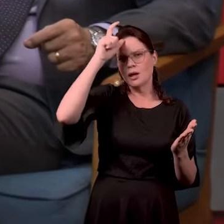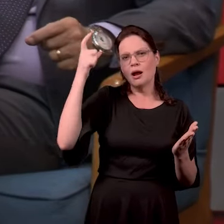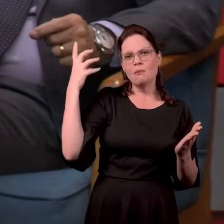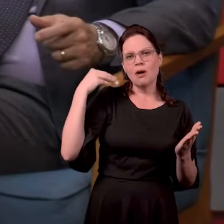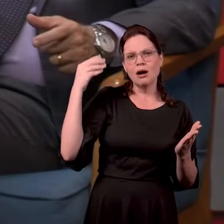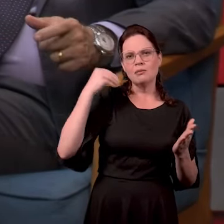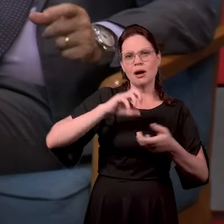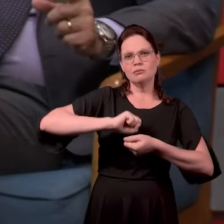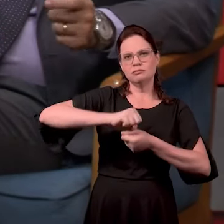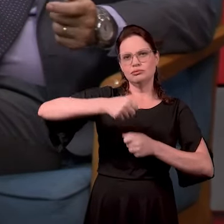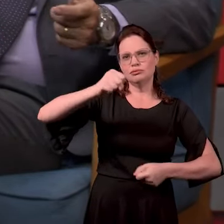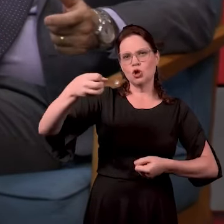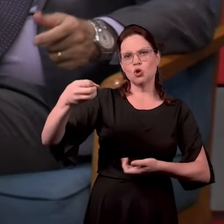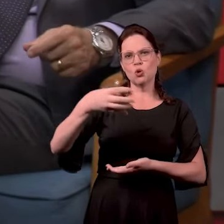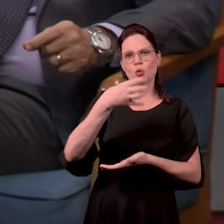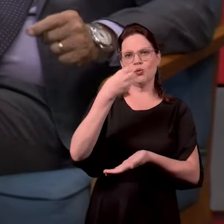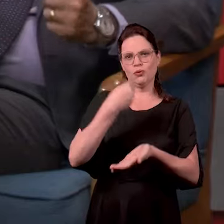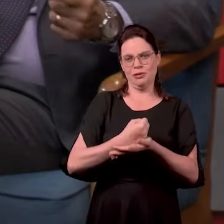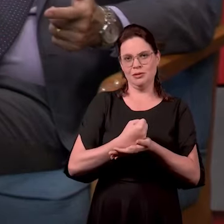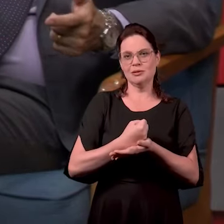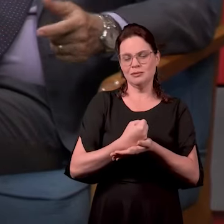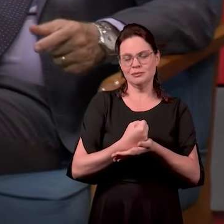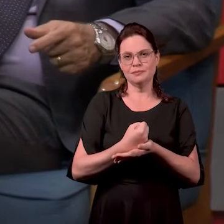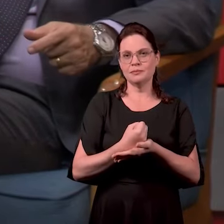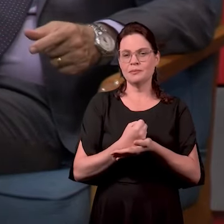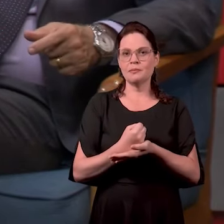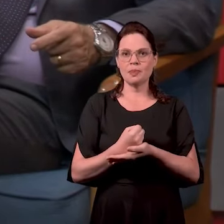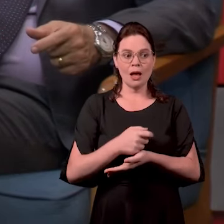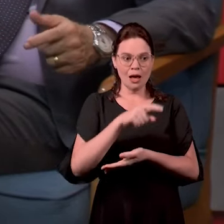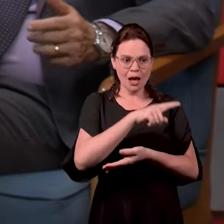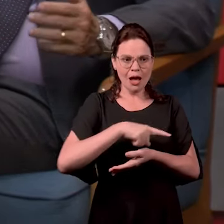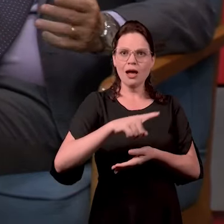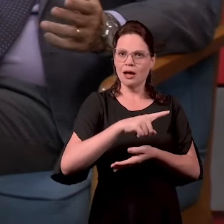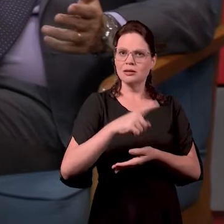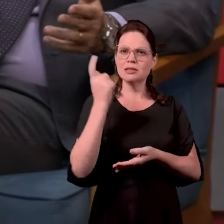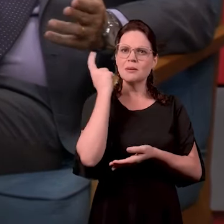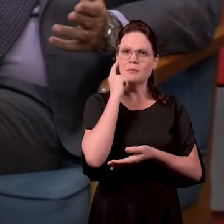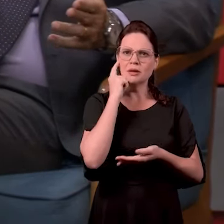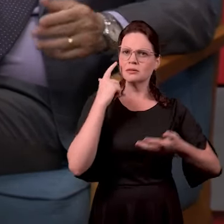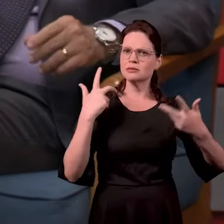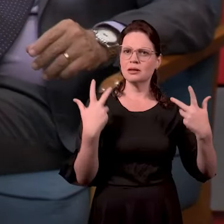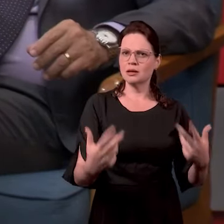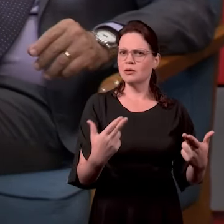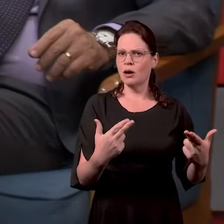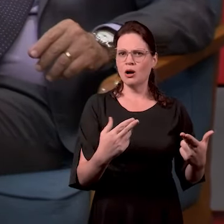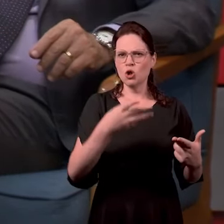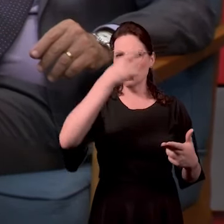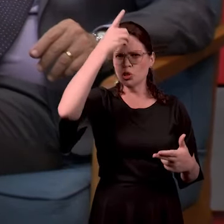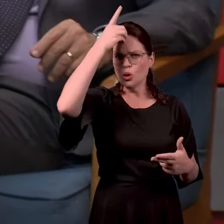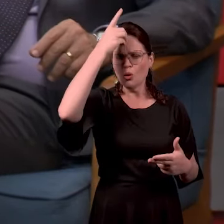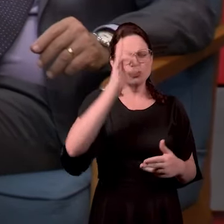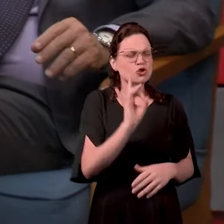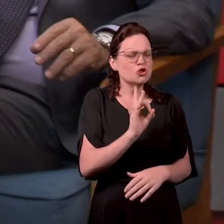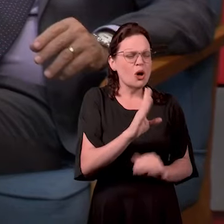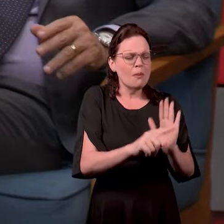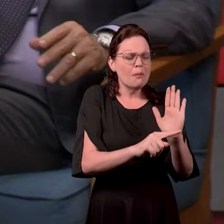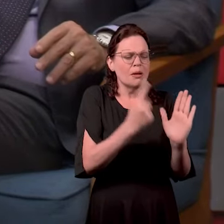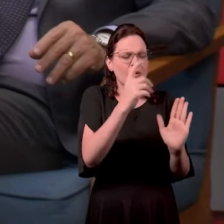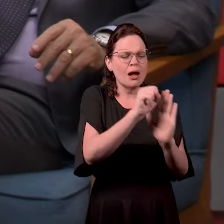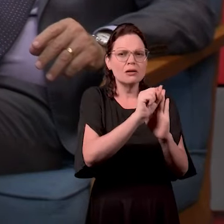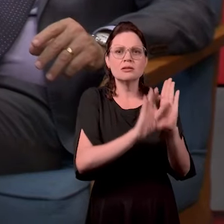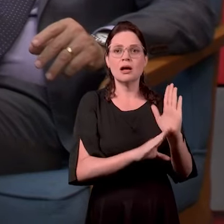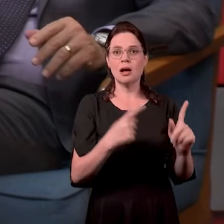cânon cristão, que era, na verdade, o da igreja. Ele se baseou num texto da Bíblia que se encontra numa